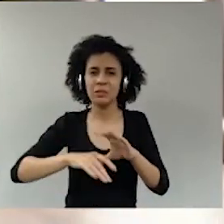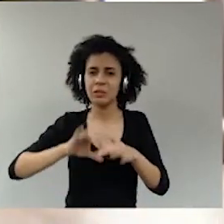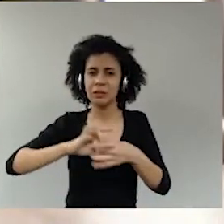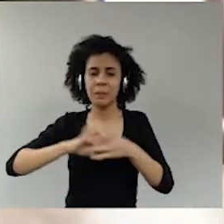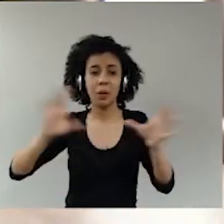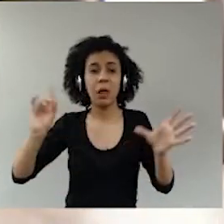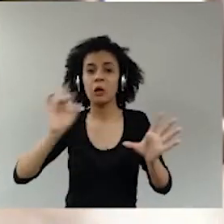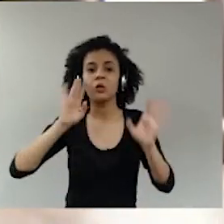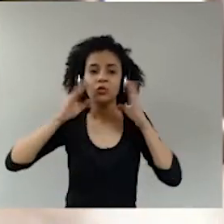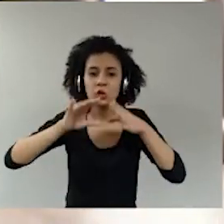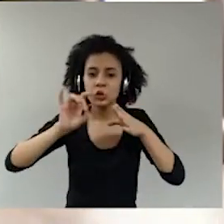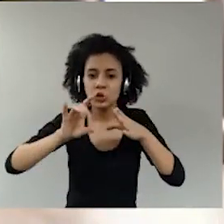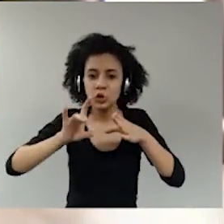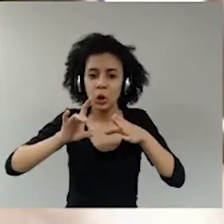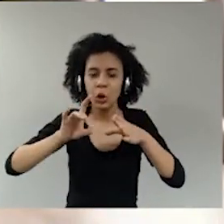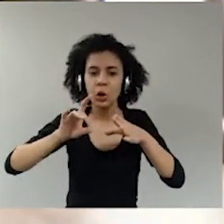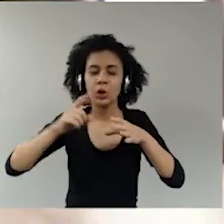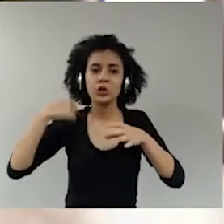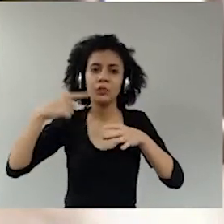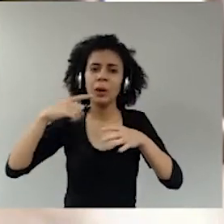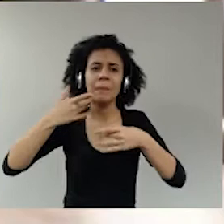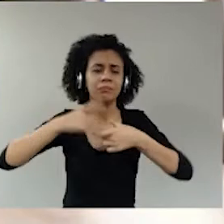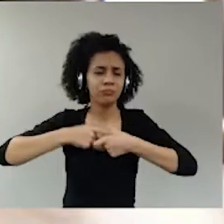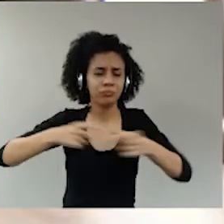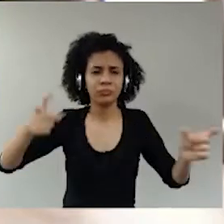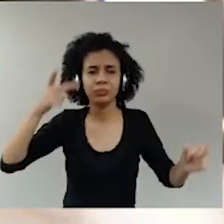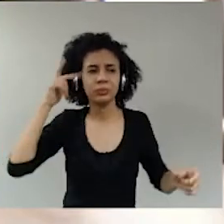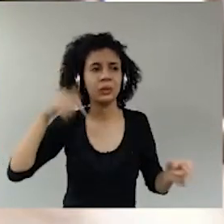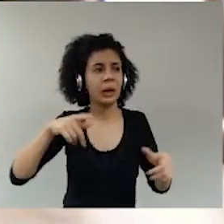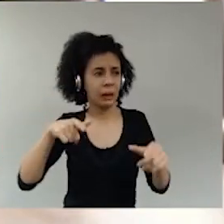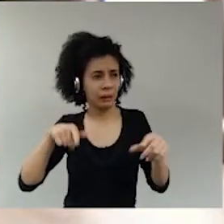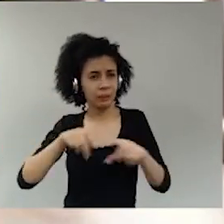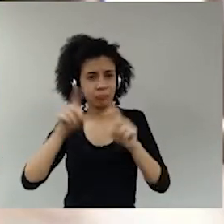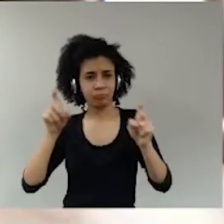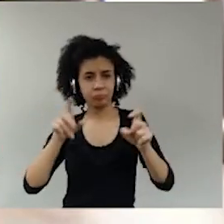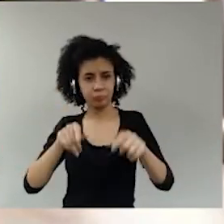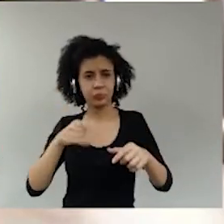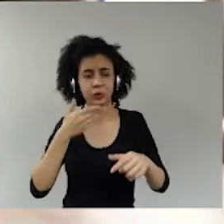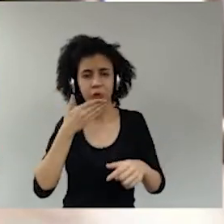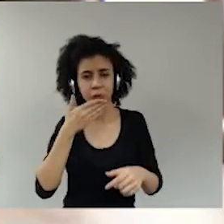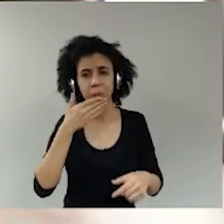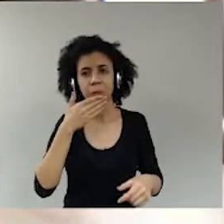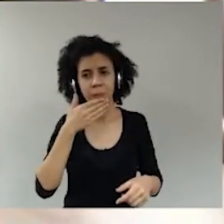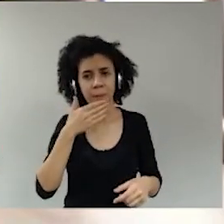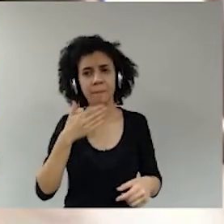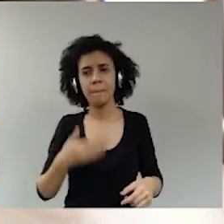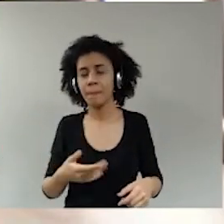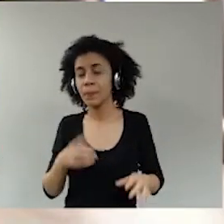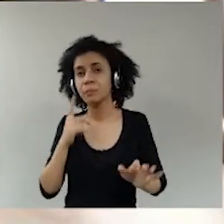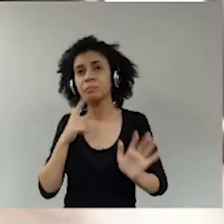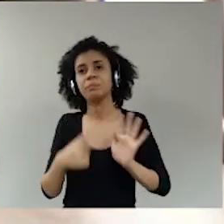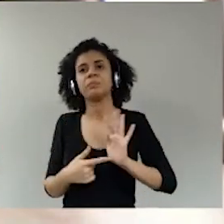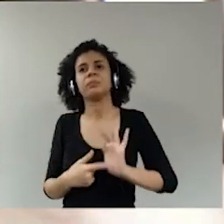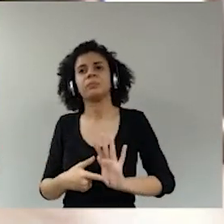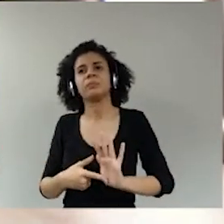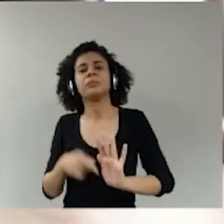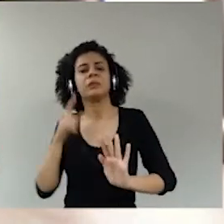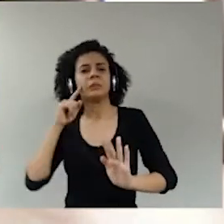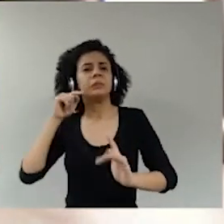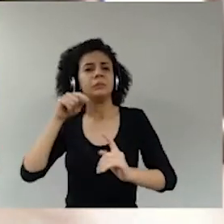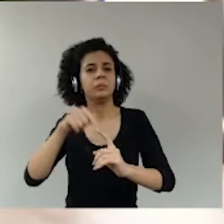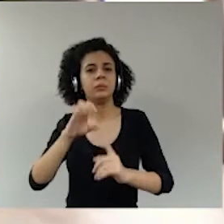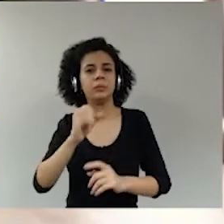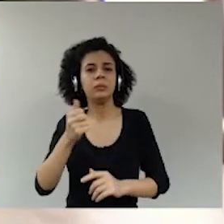só a advocacia. Eu acho que esse formato de evento realmente demonstra o objetivo